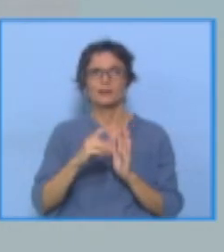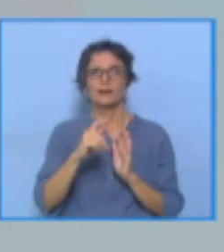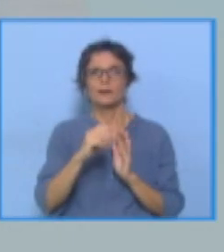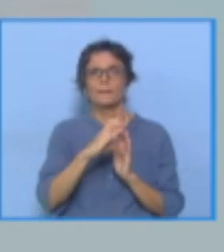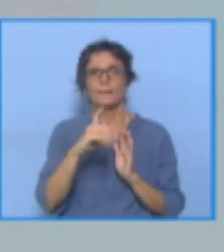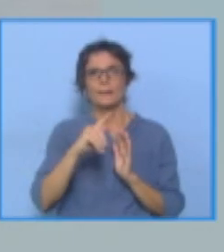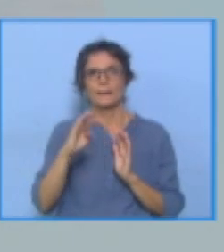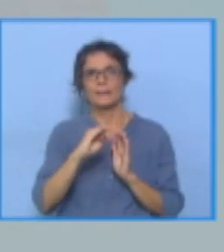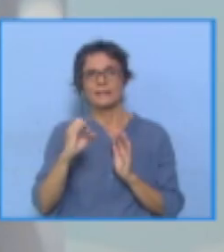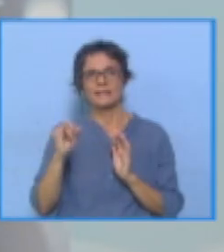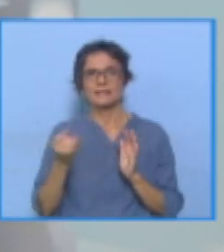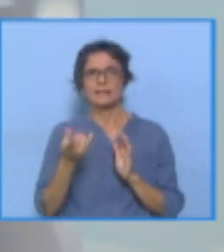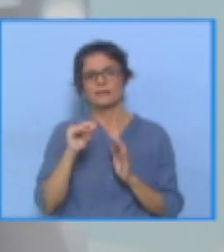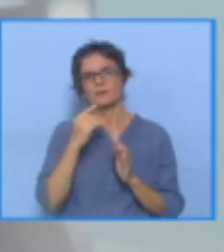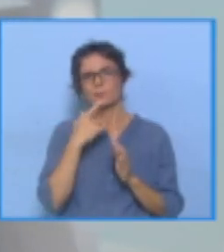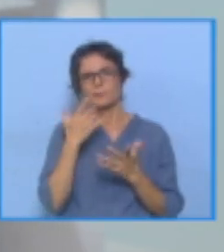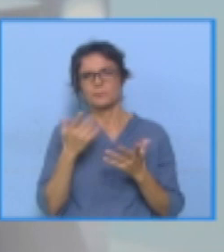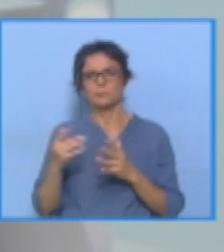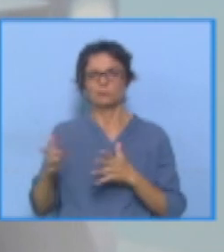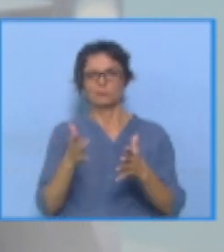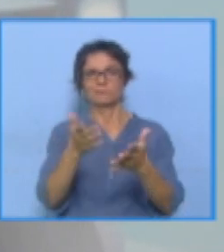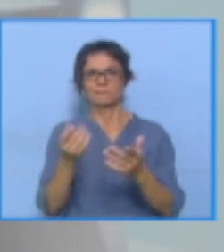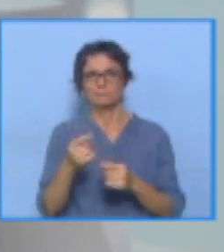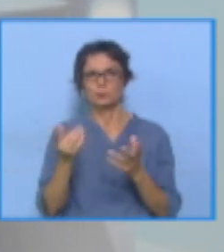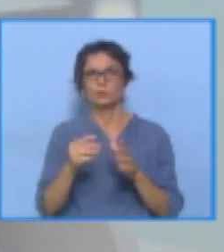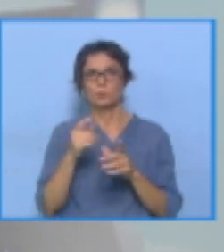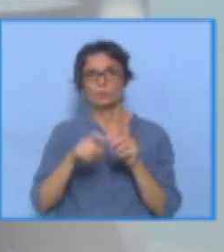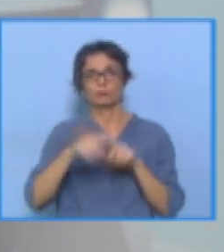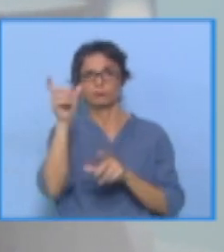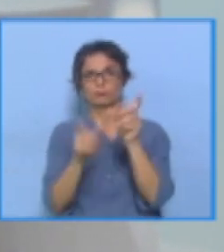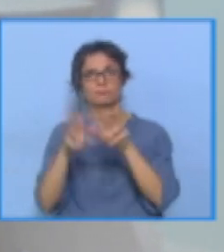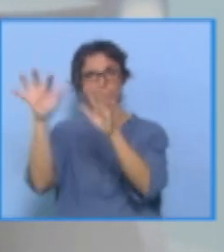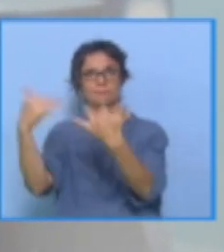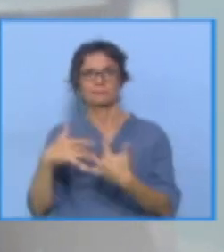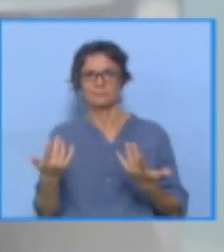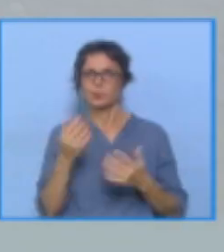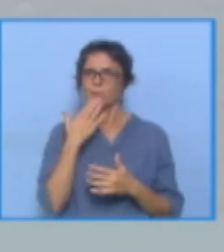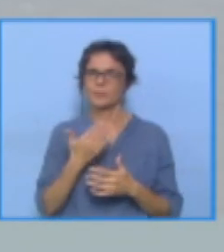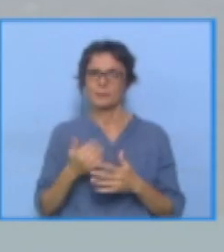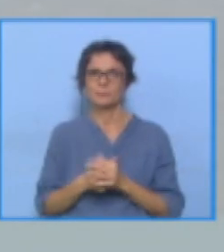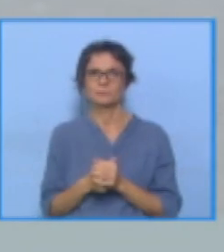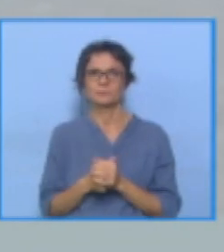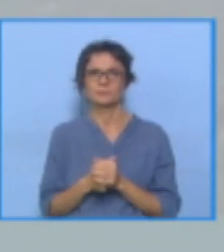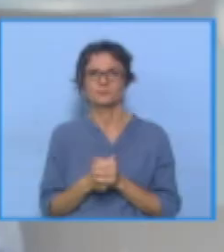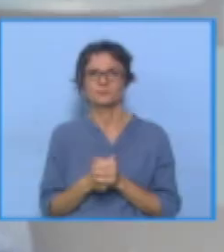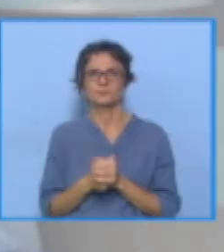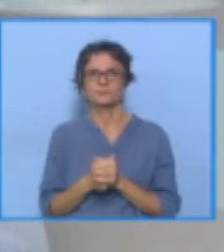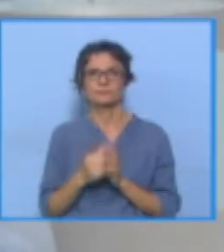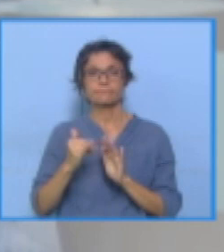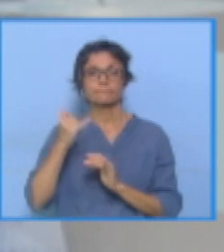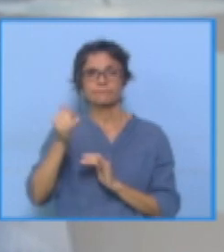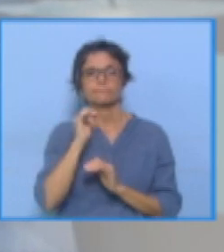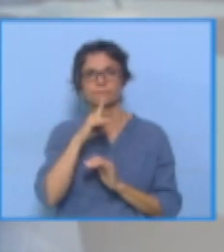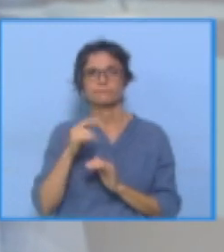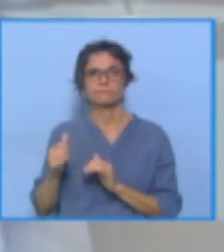o andamento da integração de muitos migrantes e refugiados que chegam até nós. Muito obrigado. Muito obrigada. Mais logo,